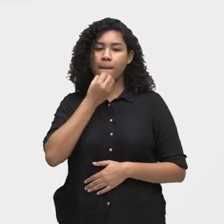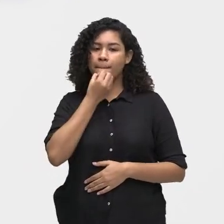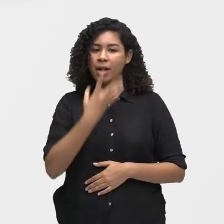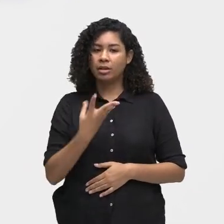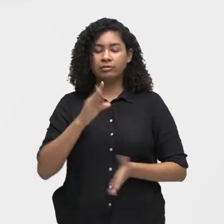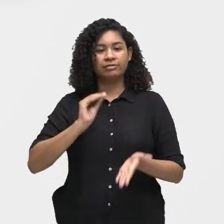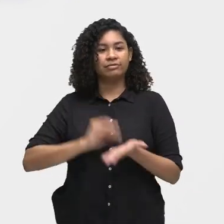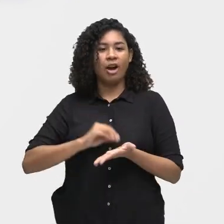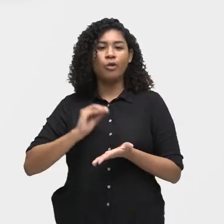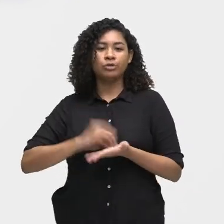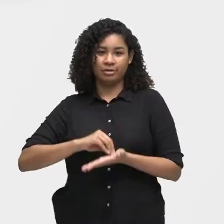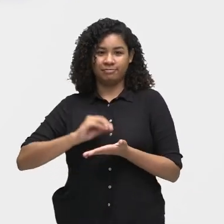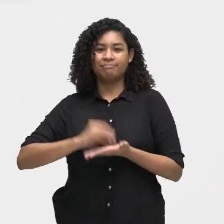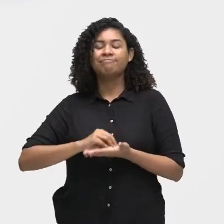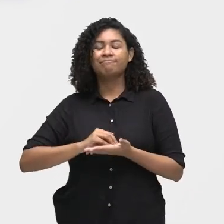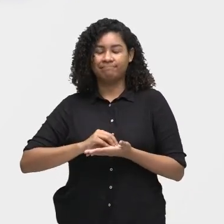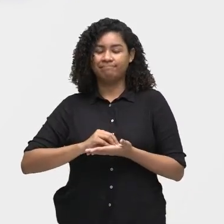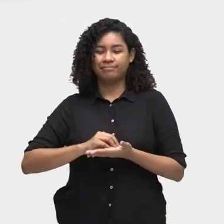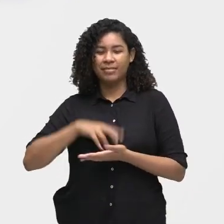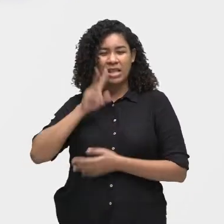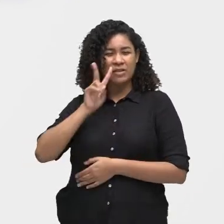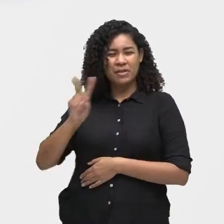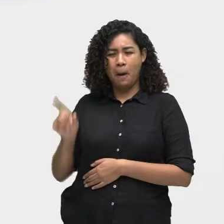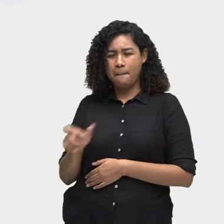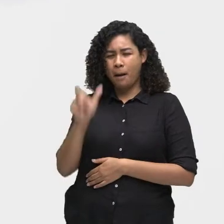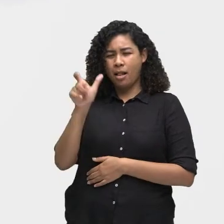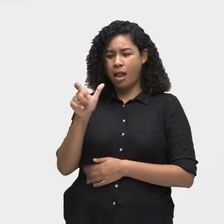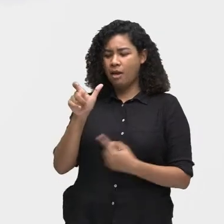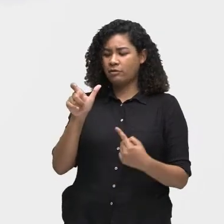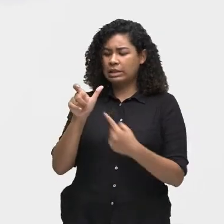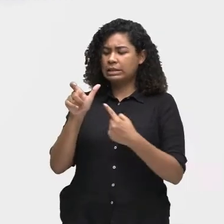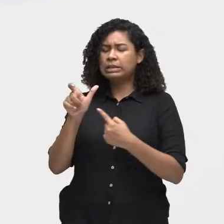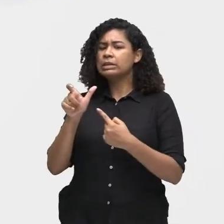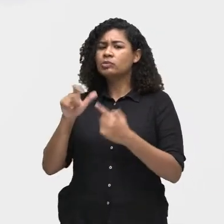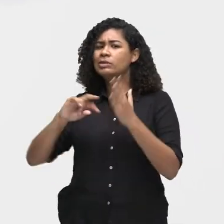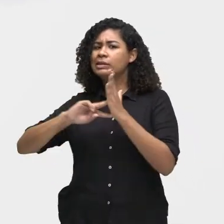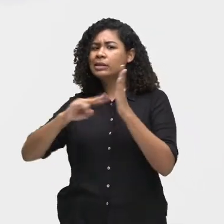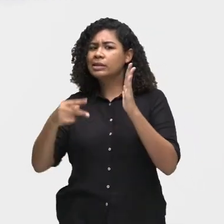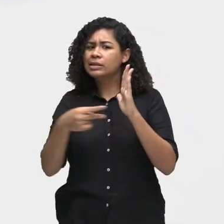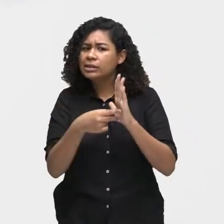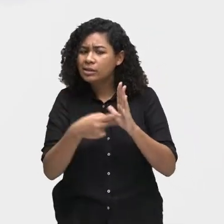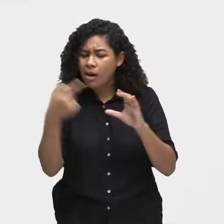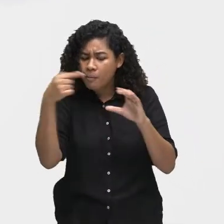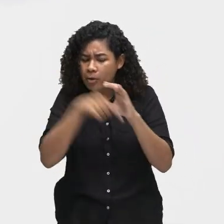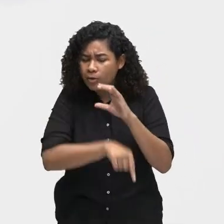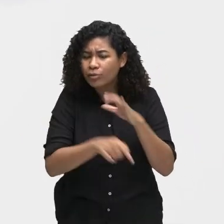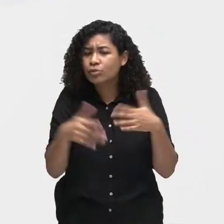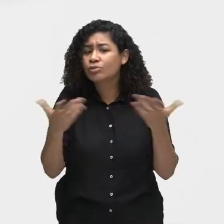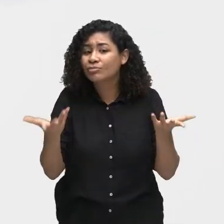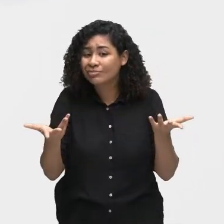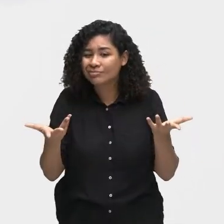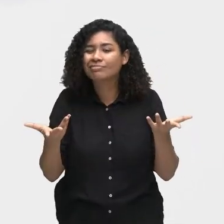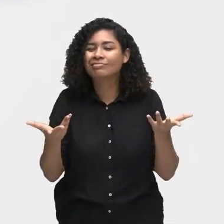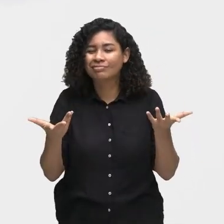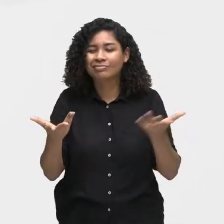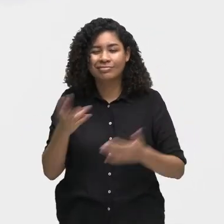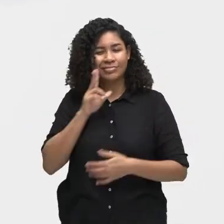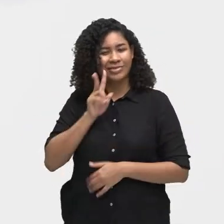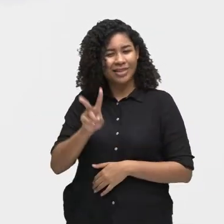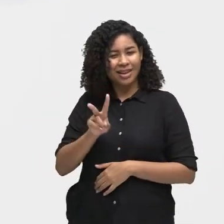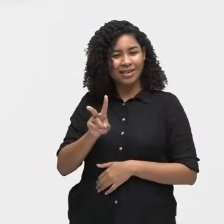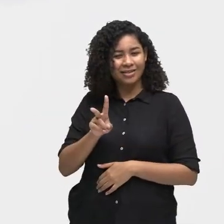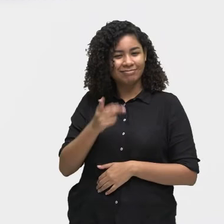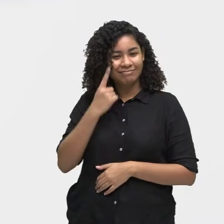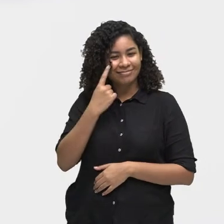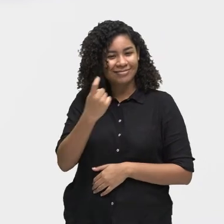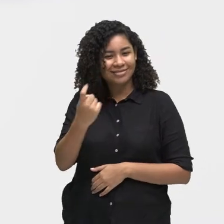a gente olha para essa palavra sem pensar a etimologia dessa palavra, né? Olha só interessante.